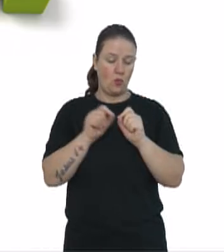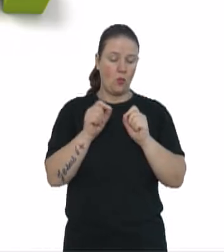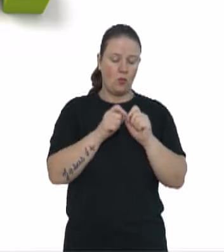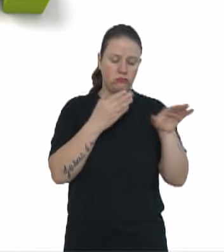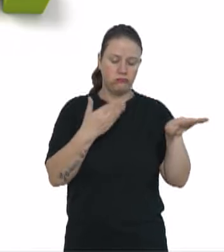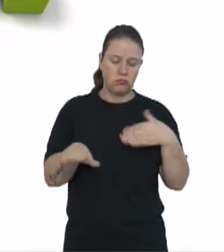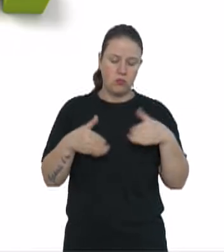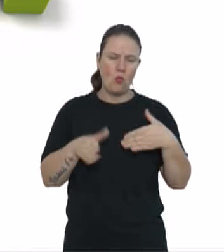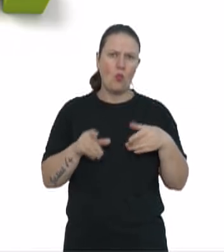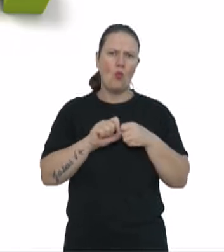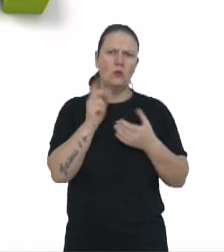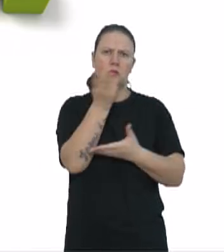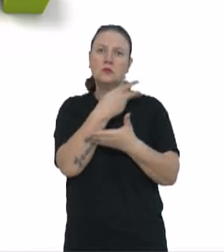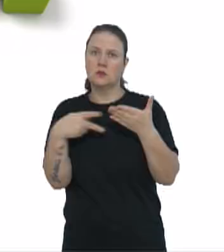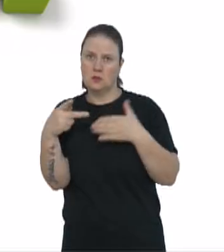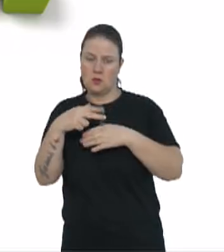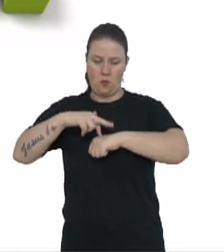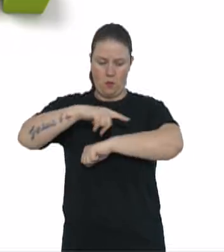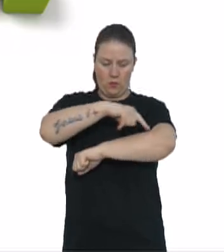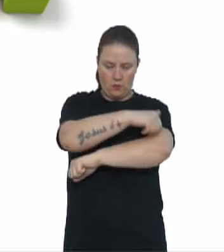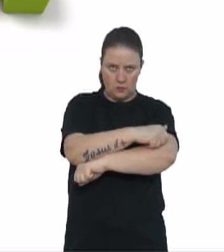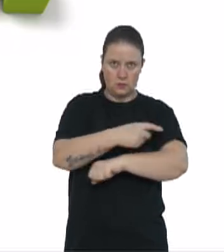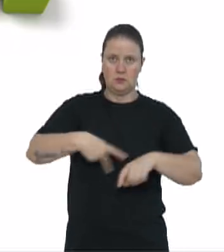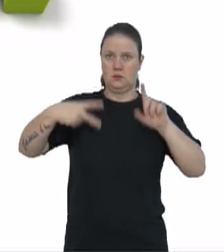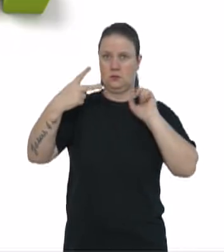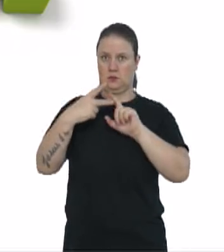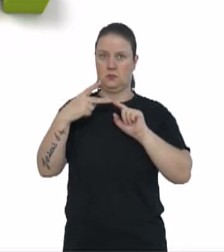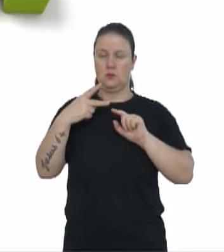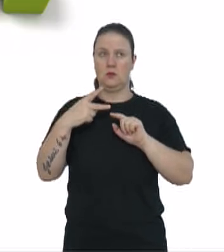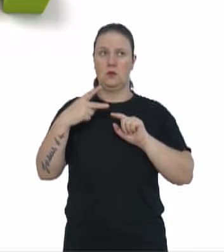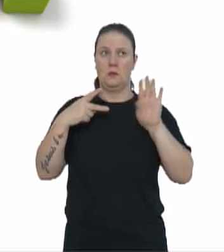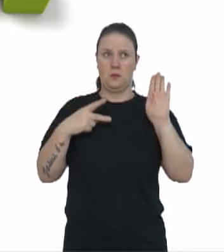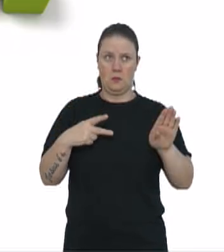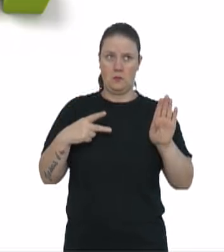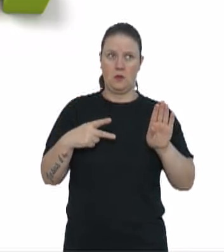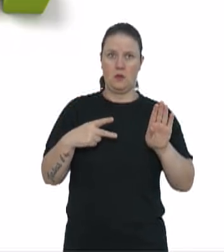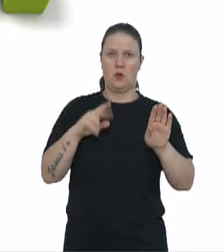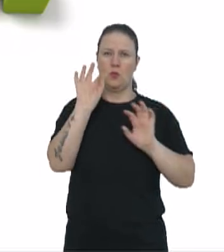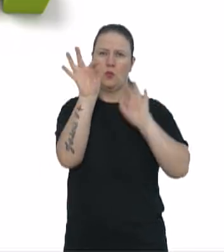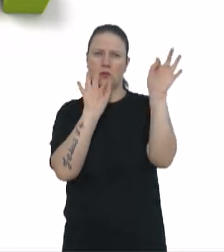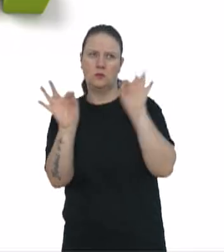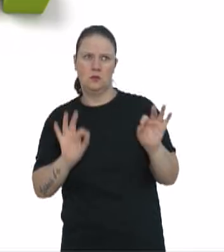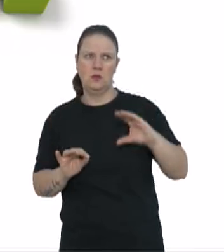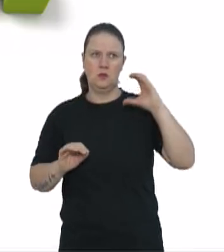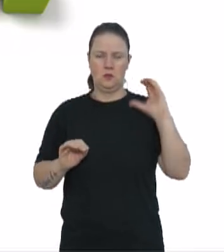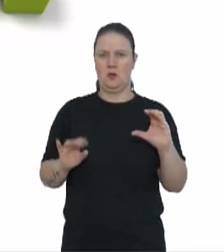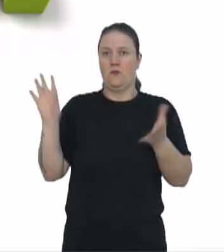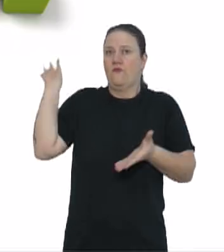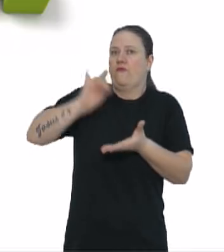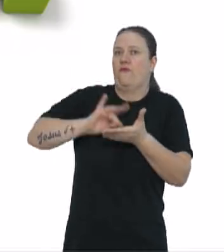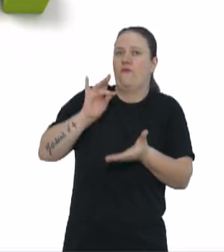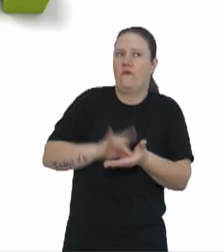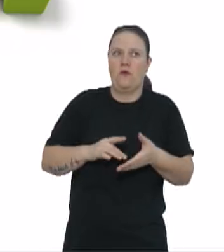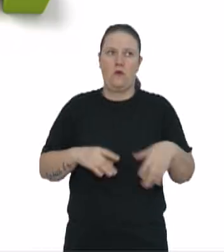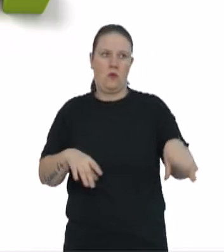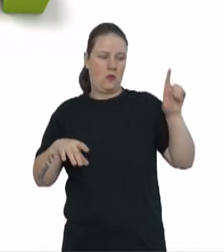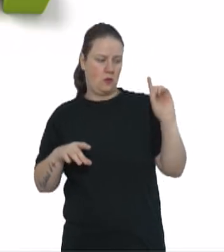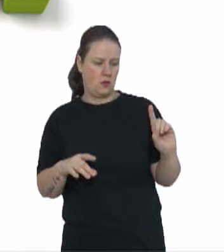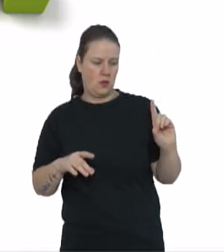desenhos de moda. B. Pinturas pontilhistas. C. Pinturas realistas. D.